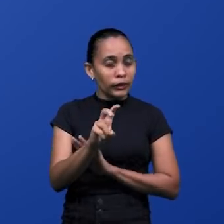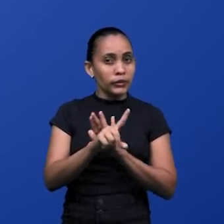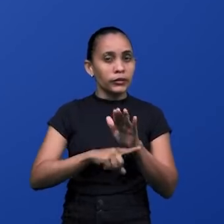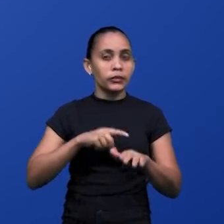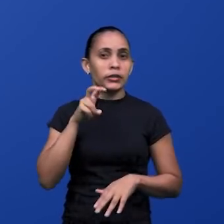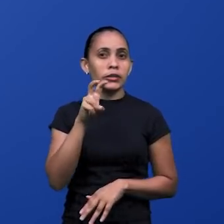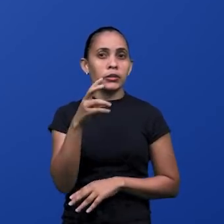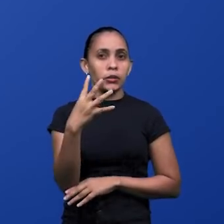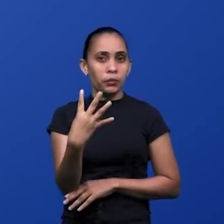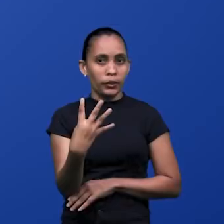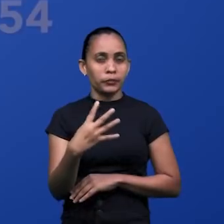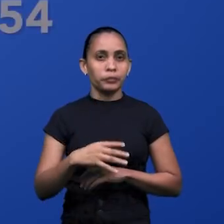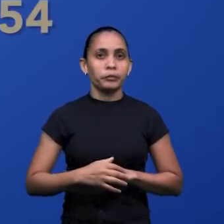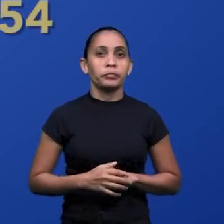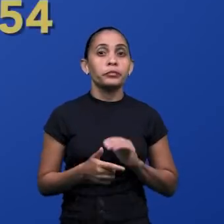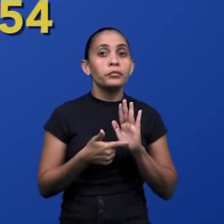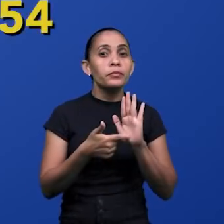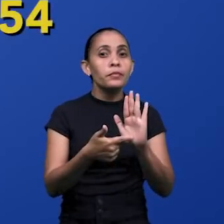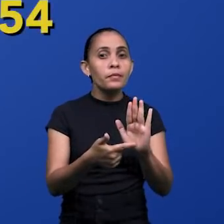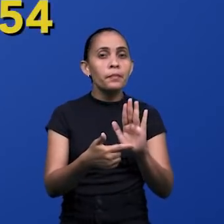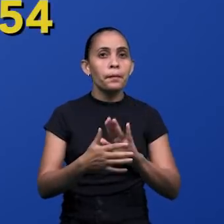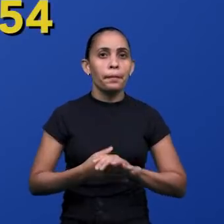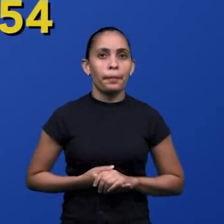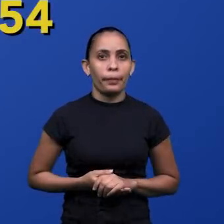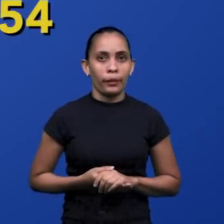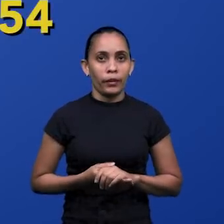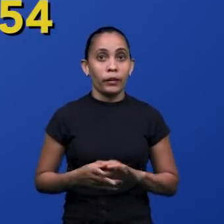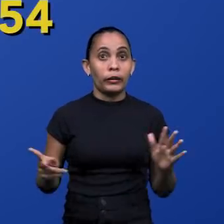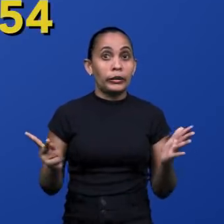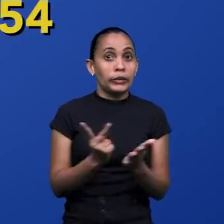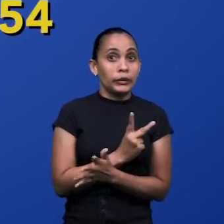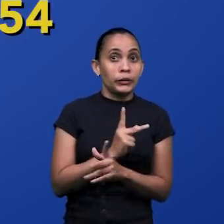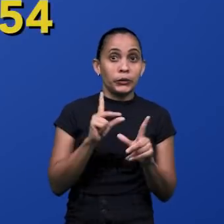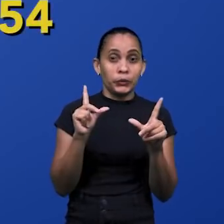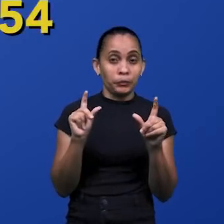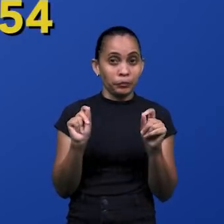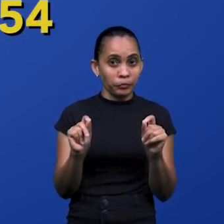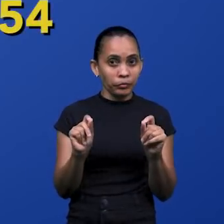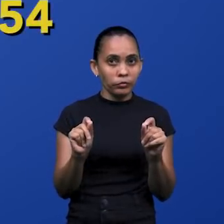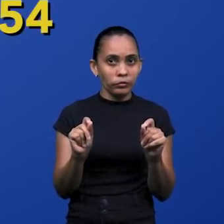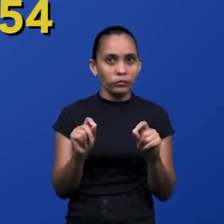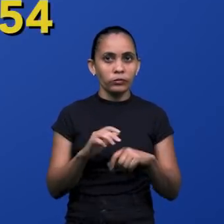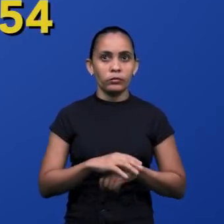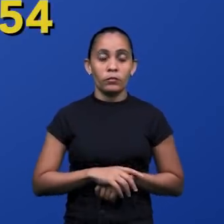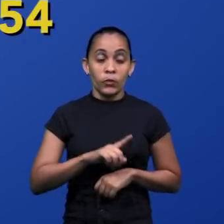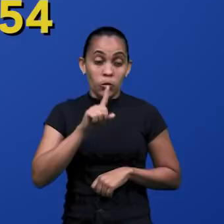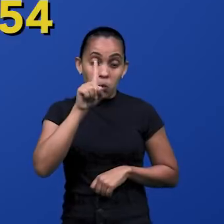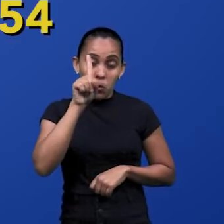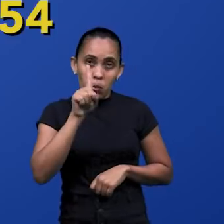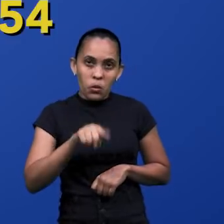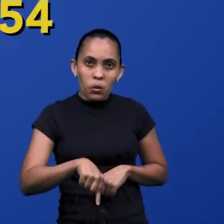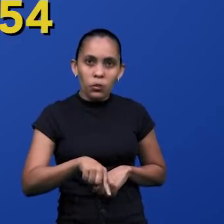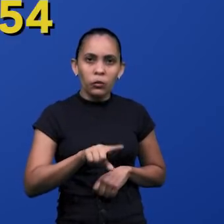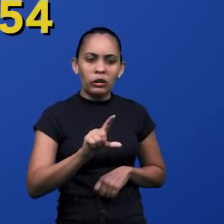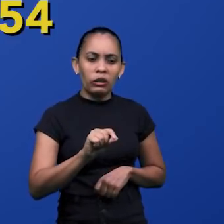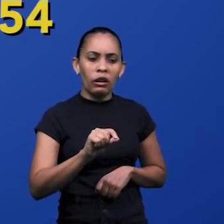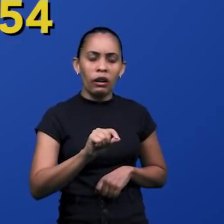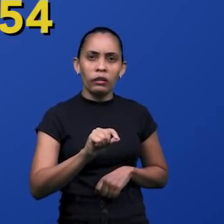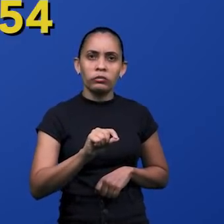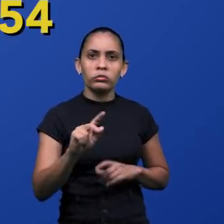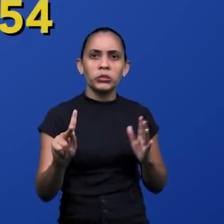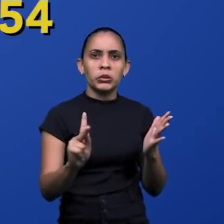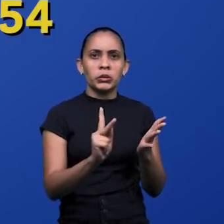15, verso 54, que diz assim: E quando isto que é corruptível